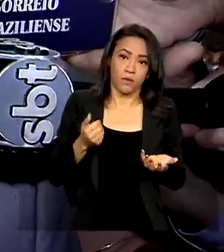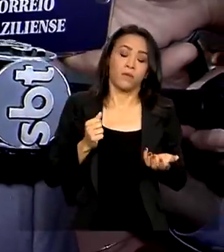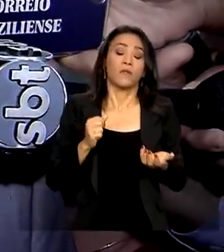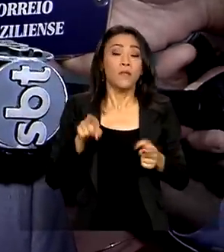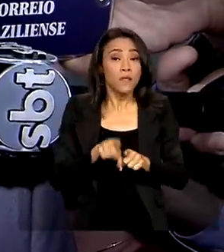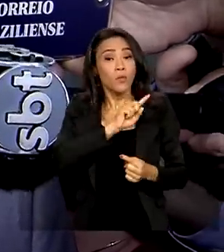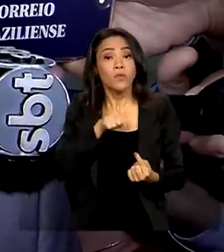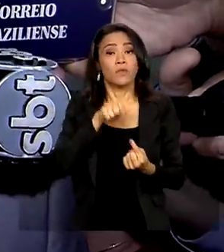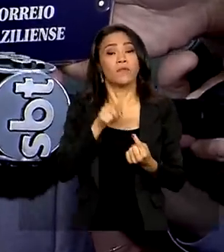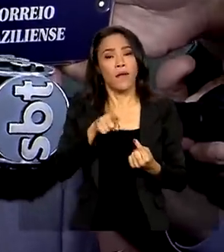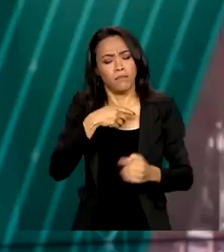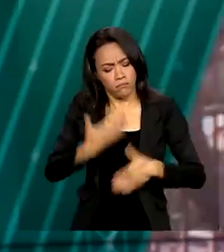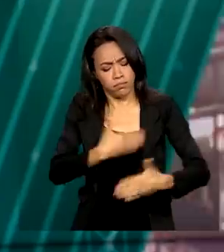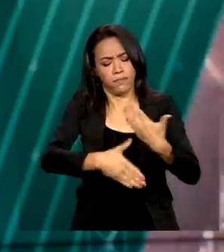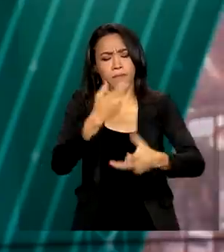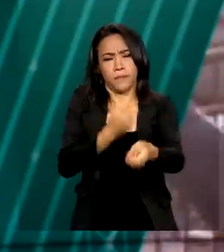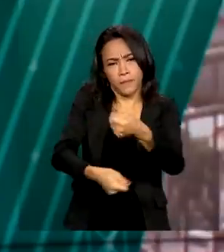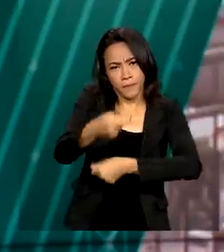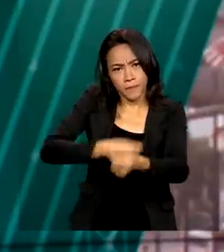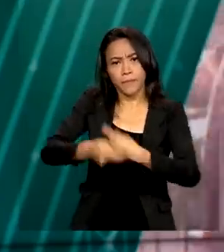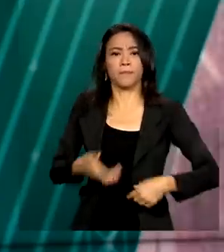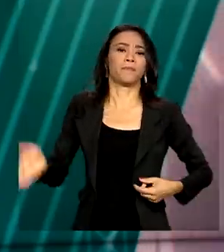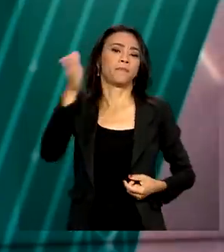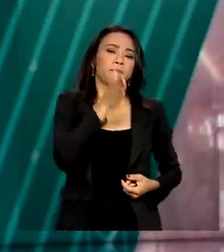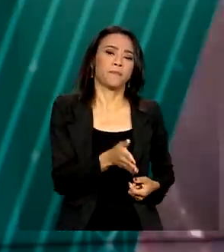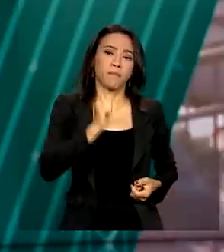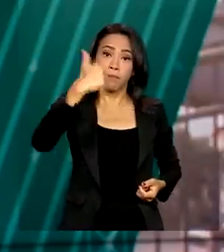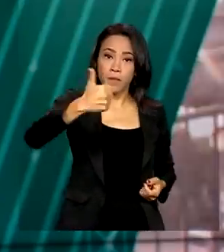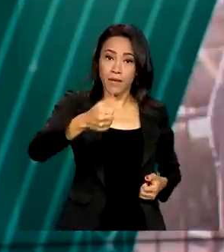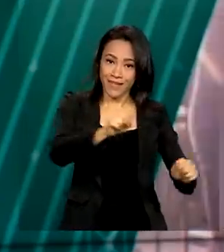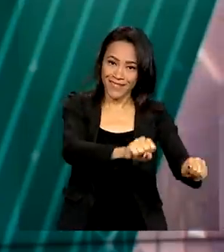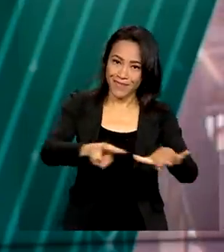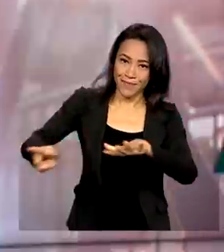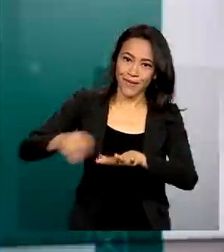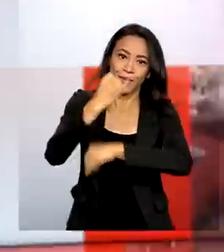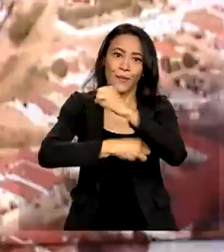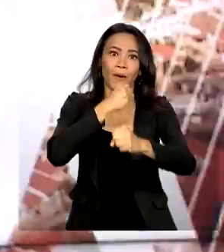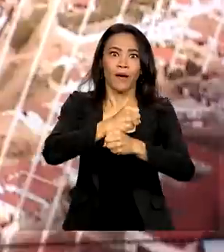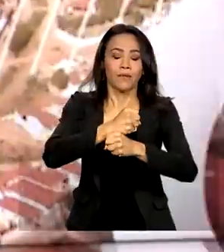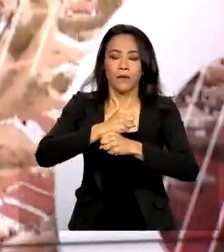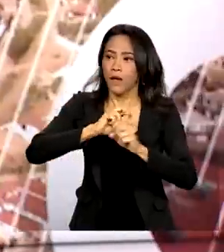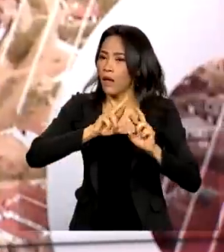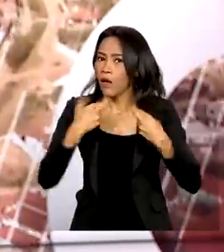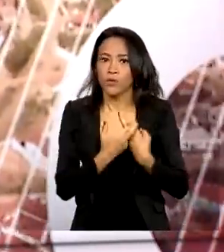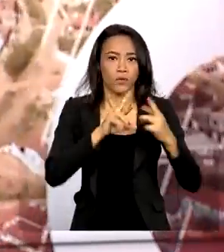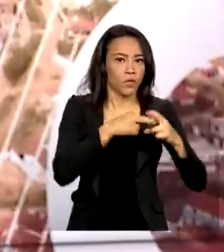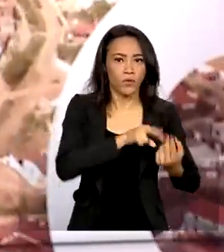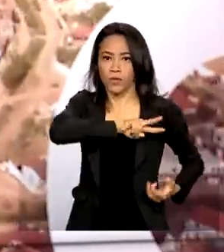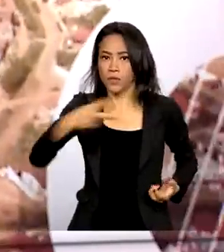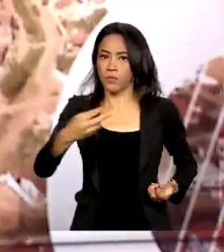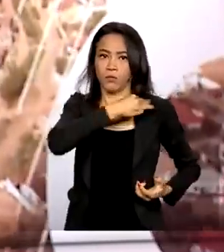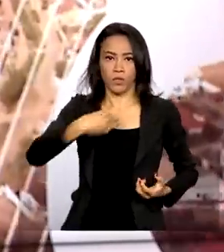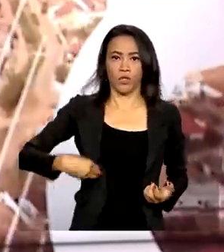impulsionar a própria economia e essa primeira semana do ano foi de reuniões e transmissões de cargo na